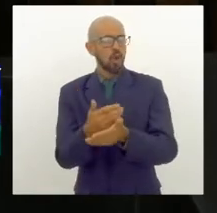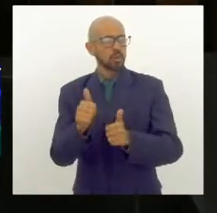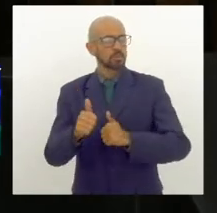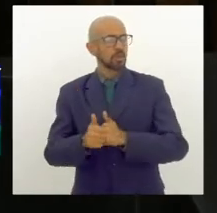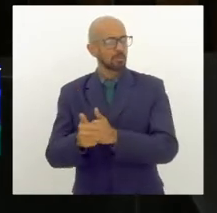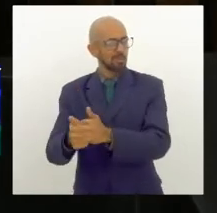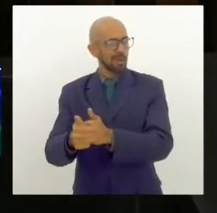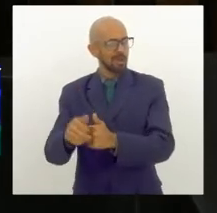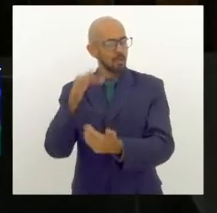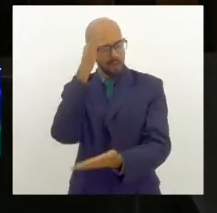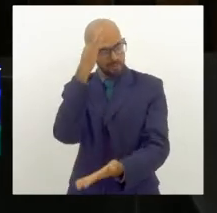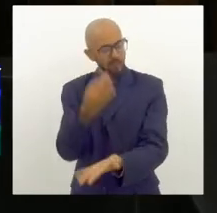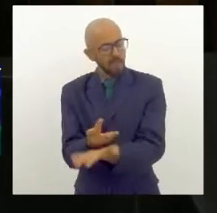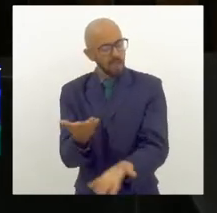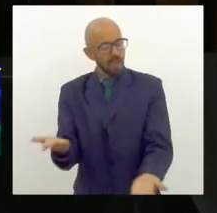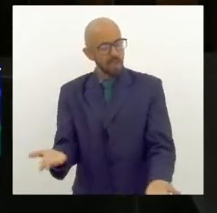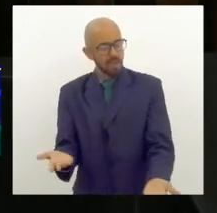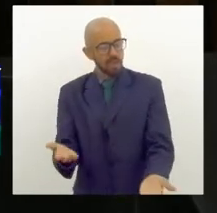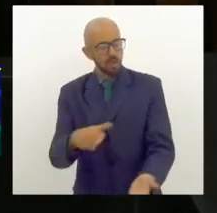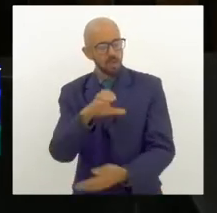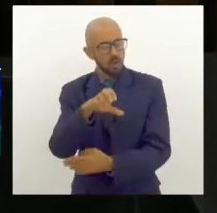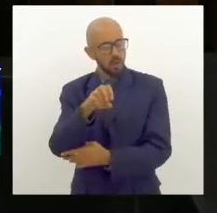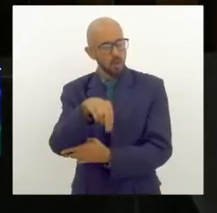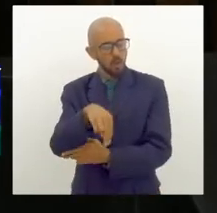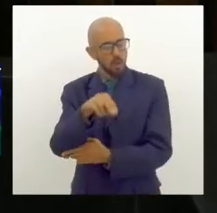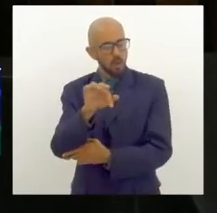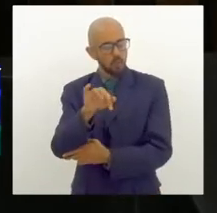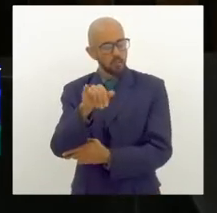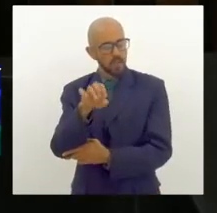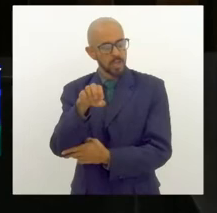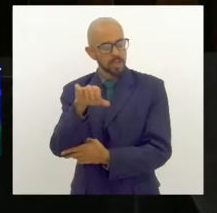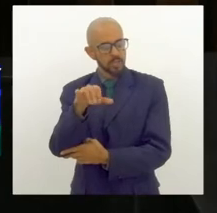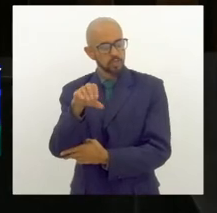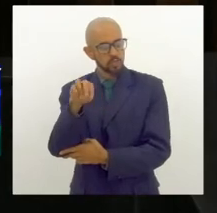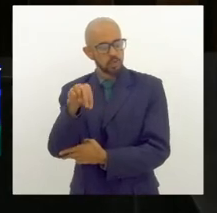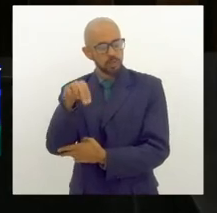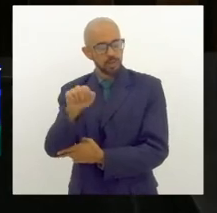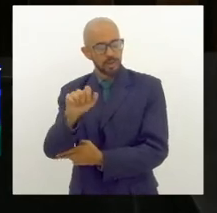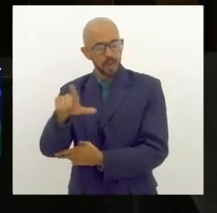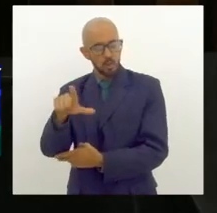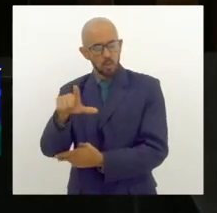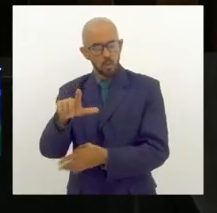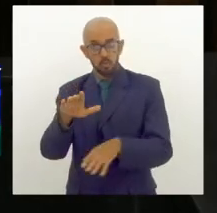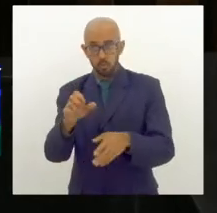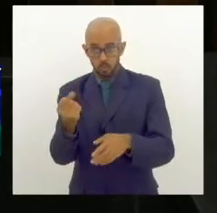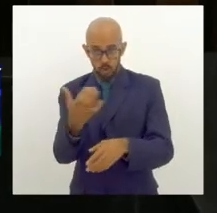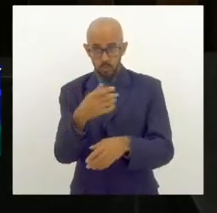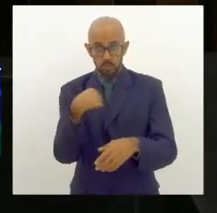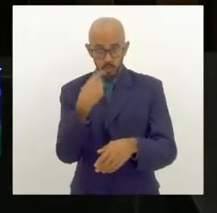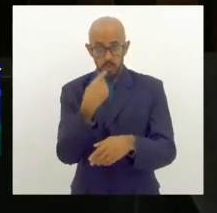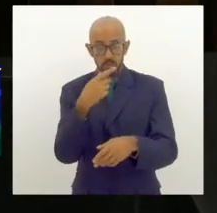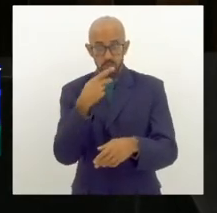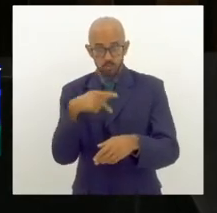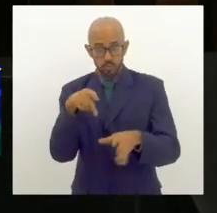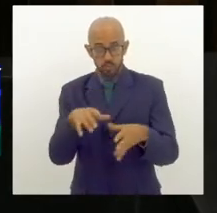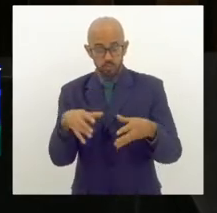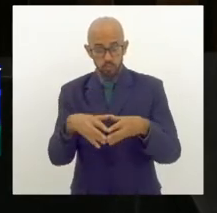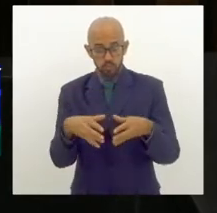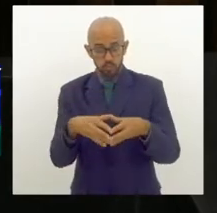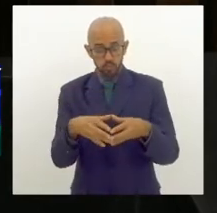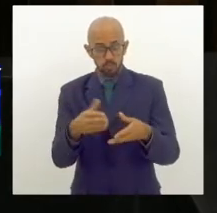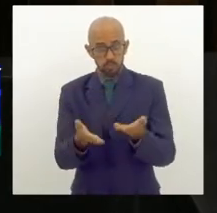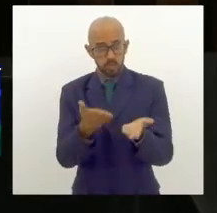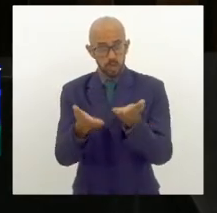porque querem. Quando nós nos referimos à comunidade terapêutica, são as pessoas que querem se libertar